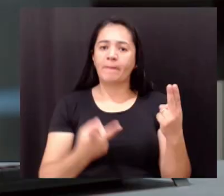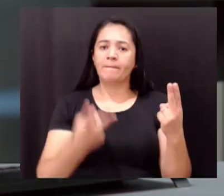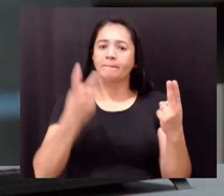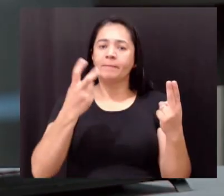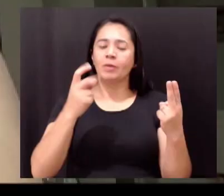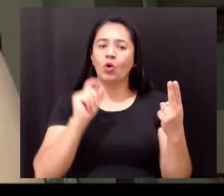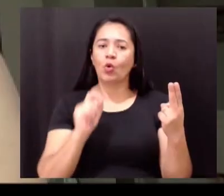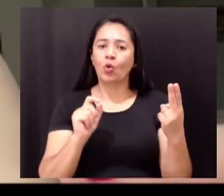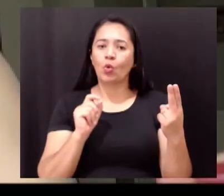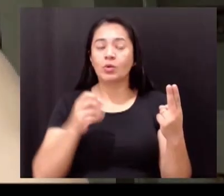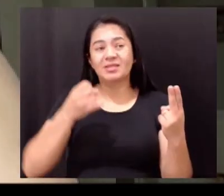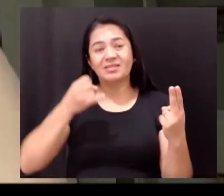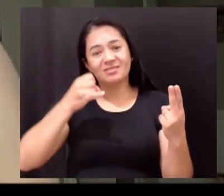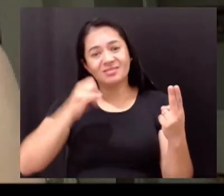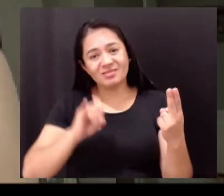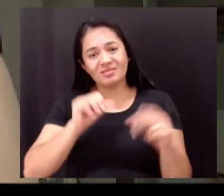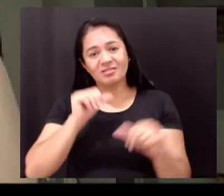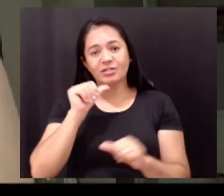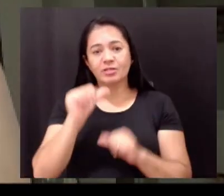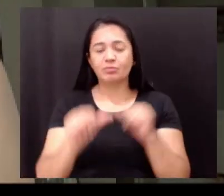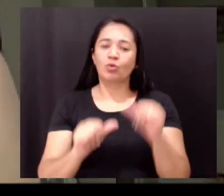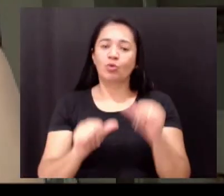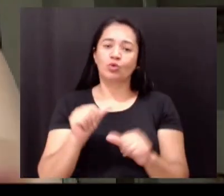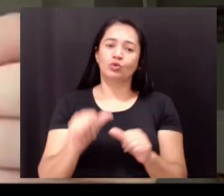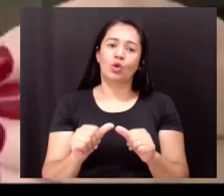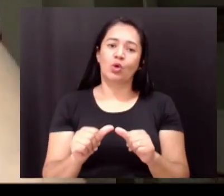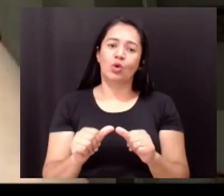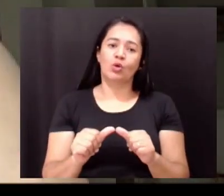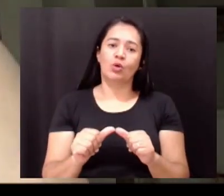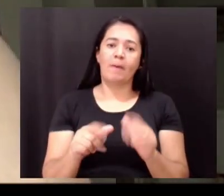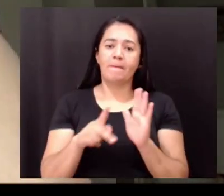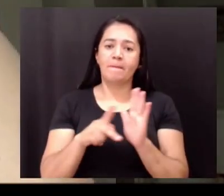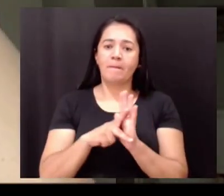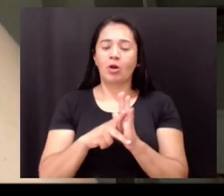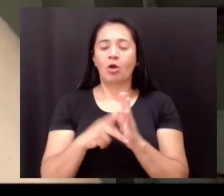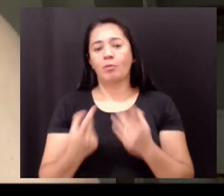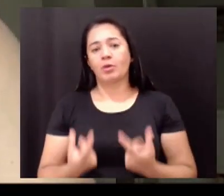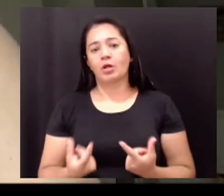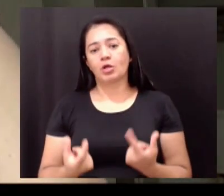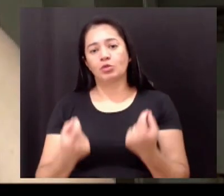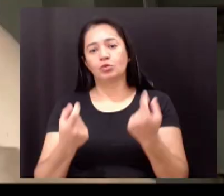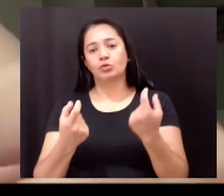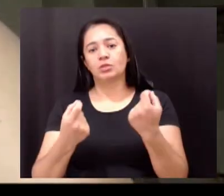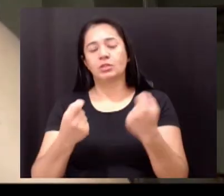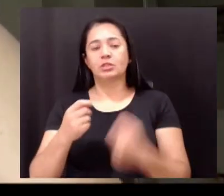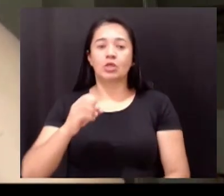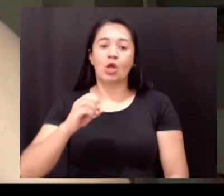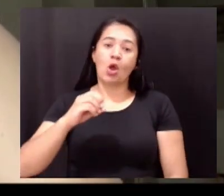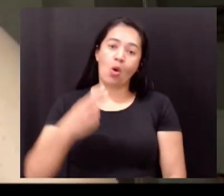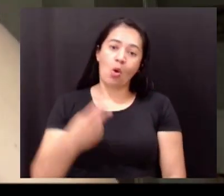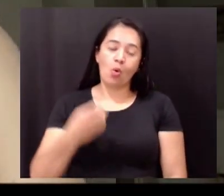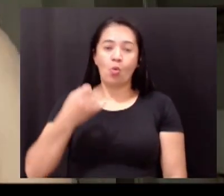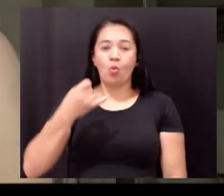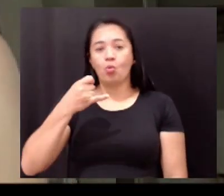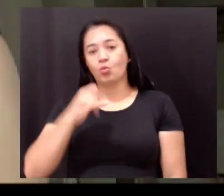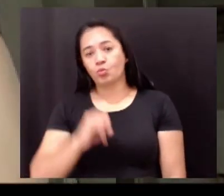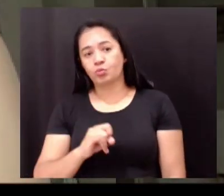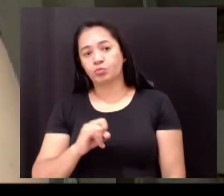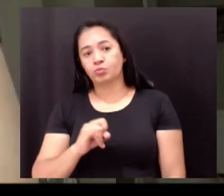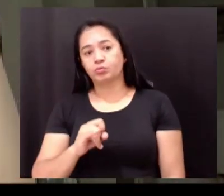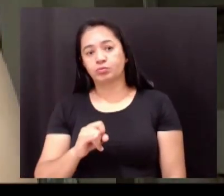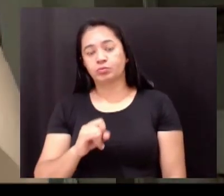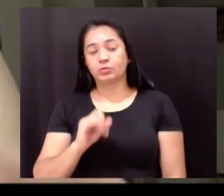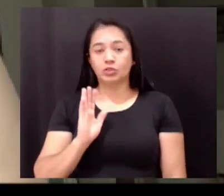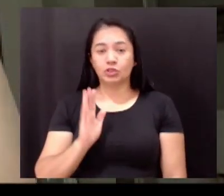alguma alteração precursora de câncer ou se há alguma alteração que já é um câncer,